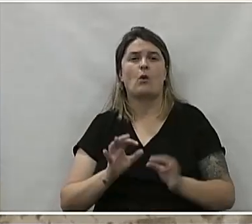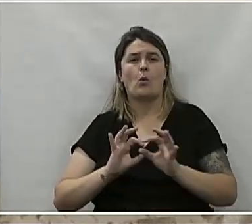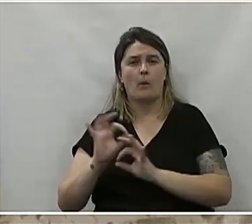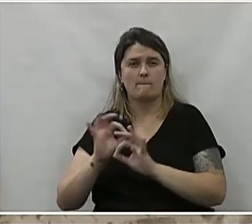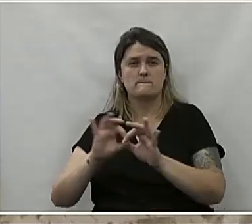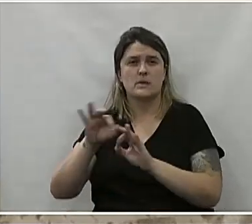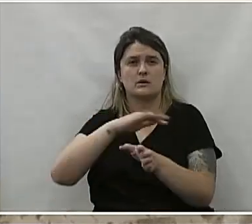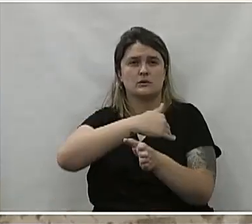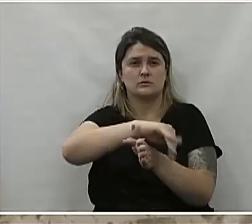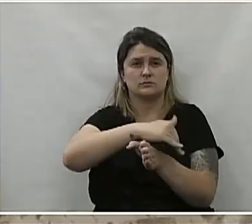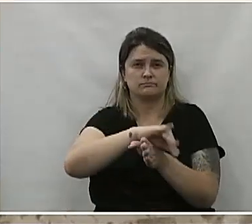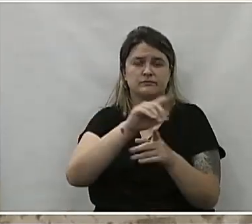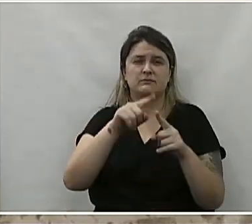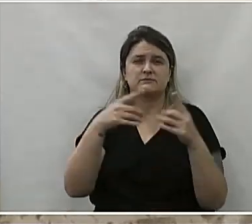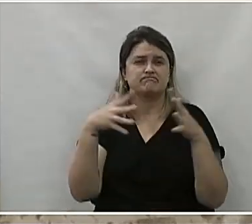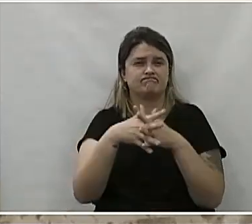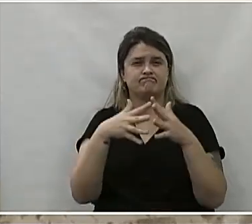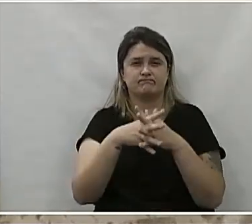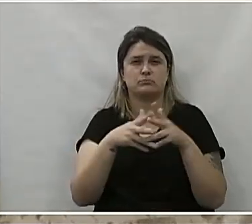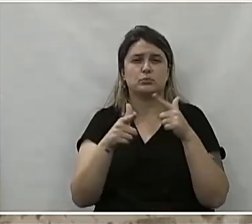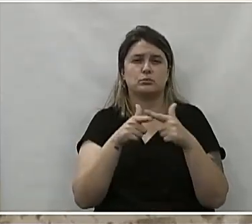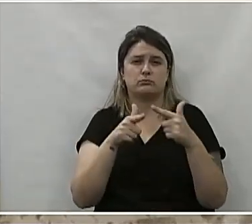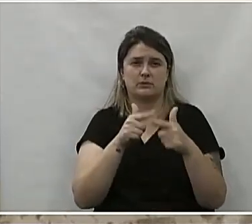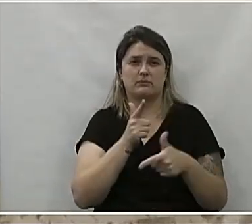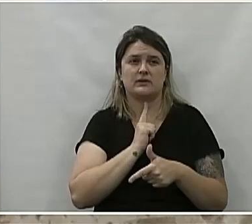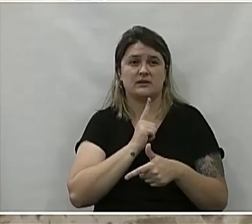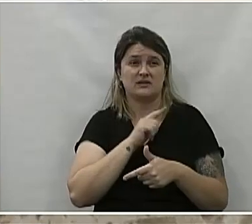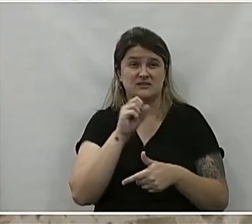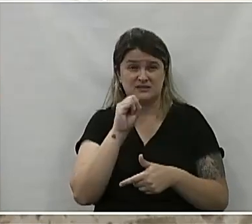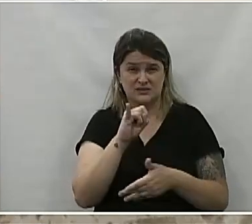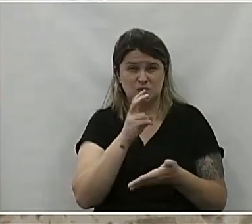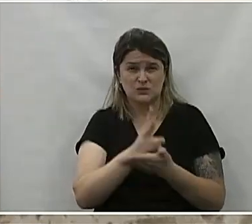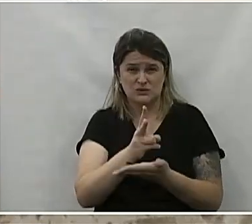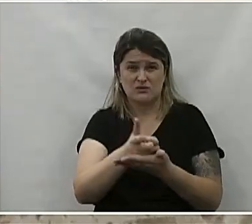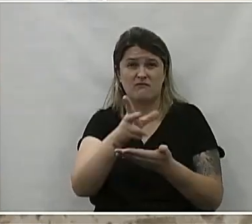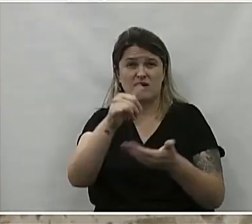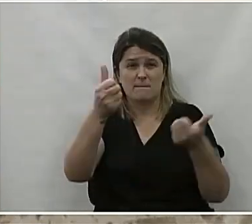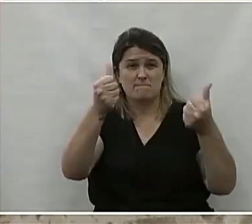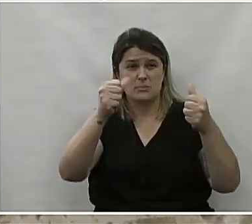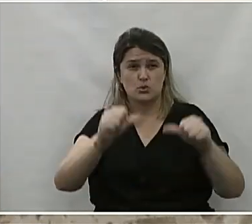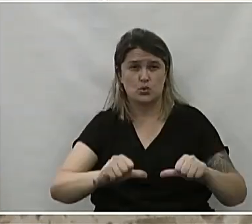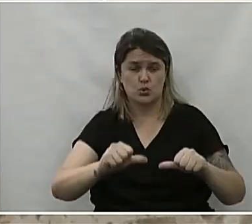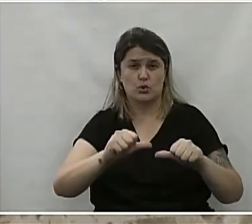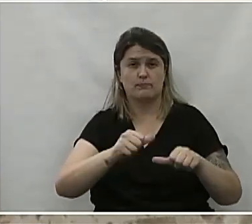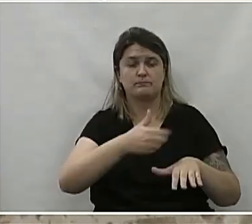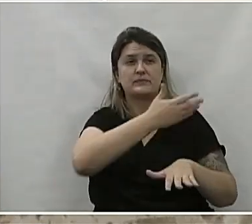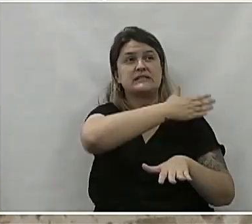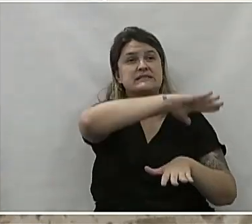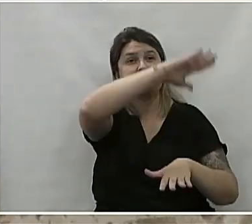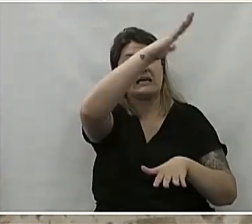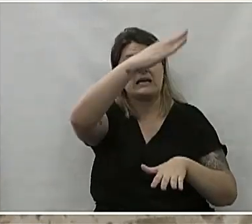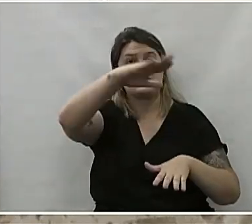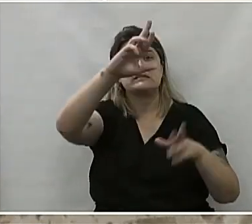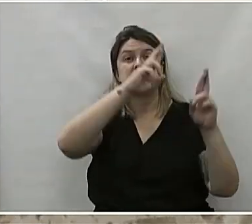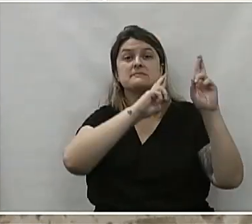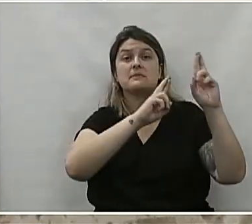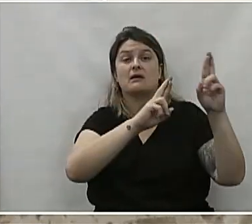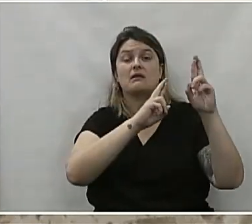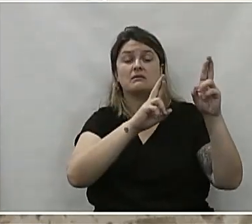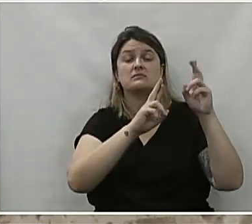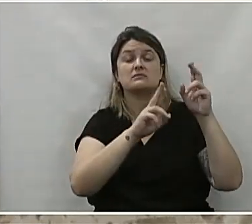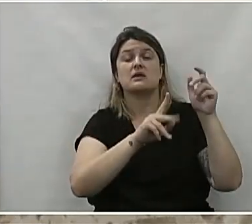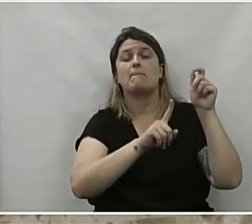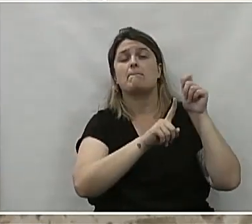não ficar um caos Mas está virando um caos E se continuar assim Vai ficar pior A Serra da Esperança Faz horas Faz